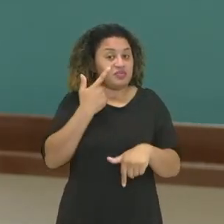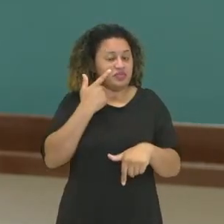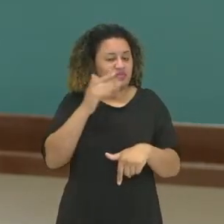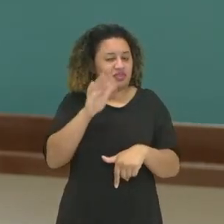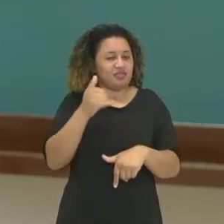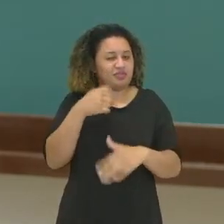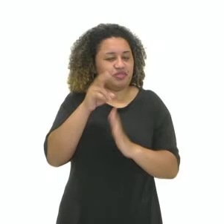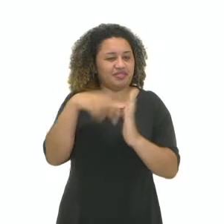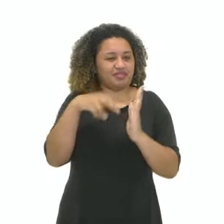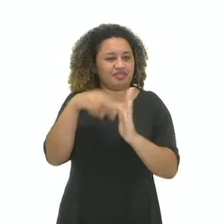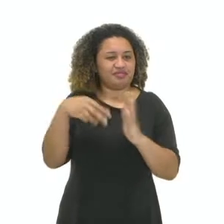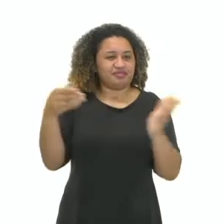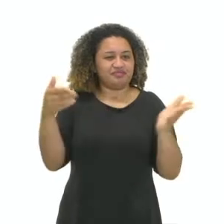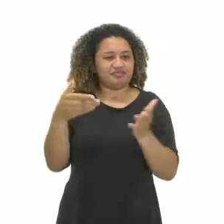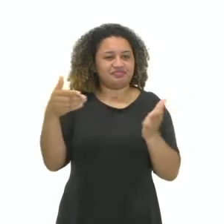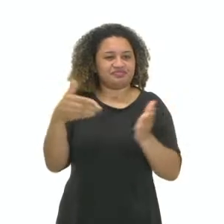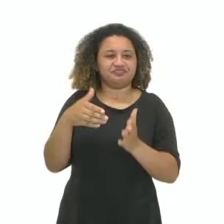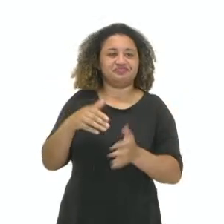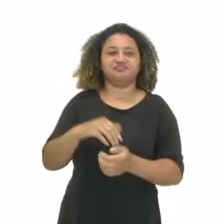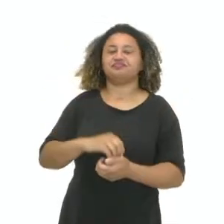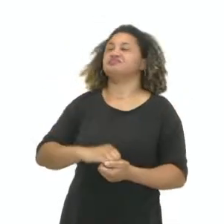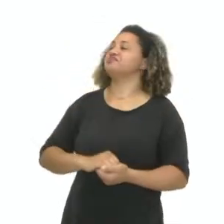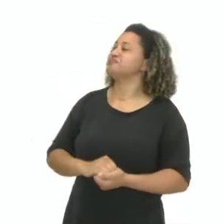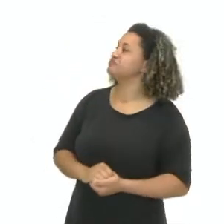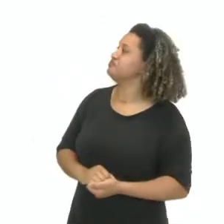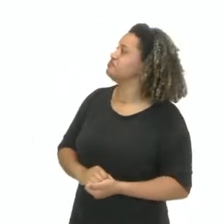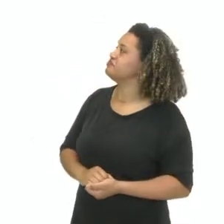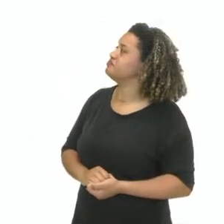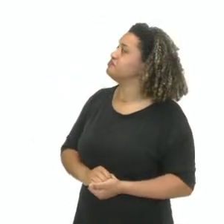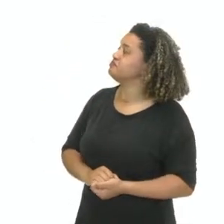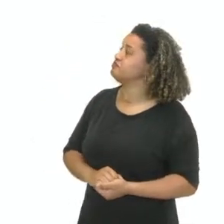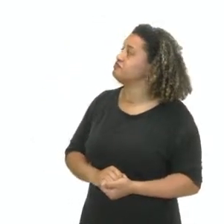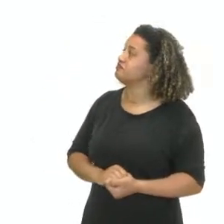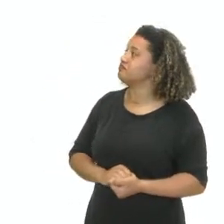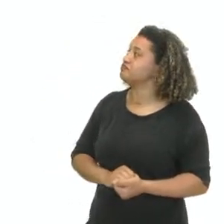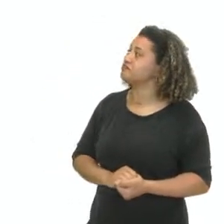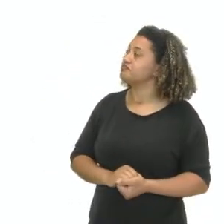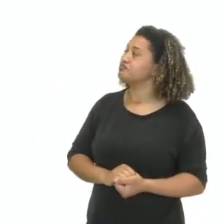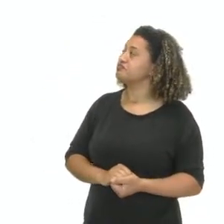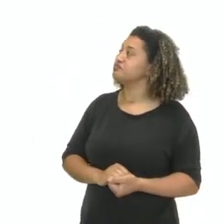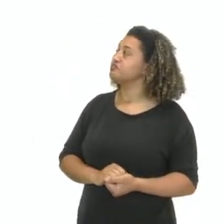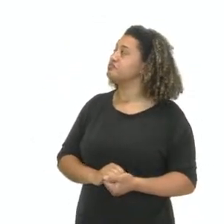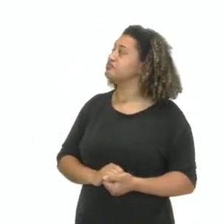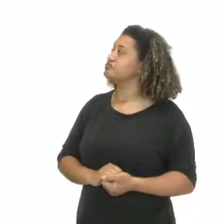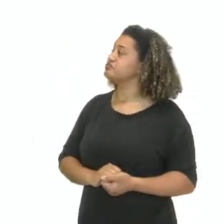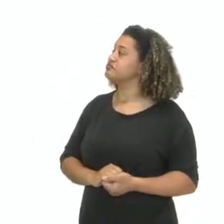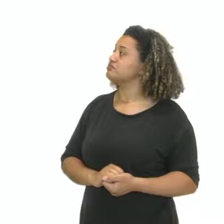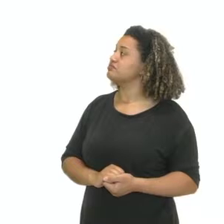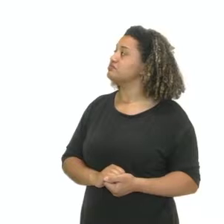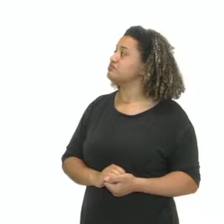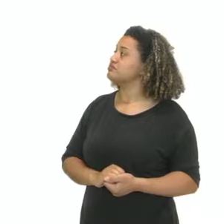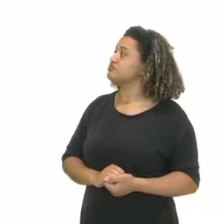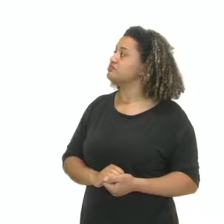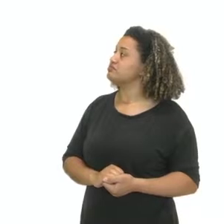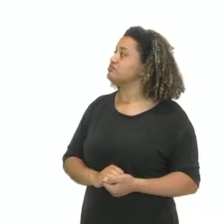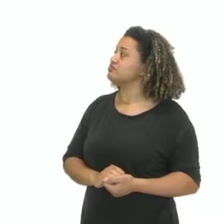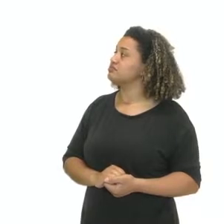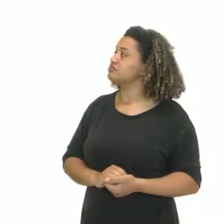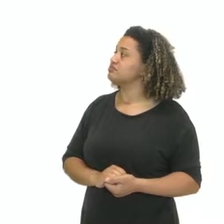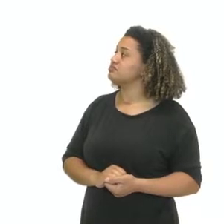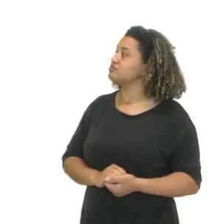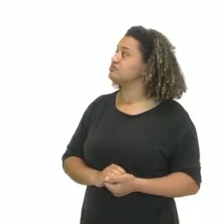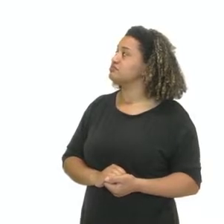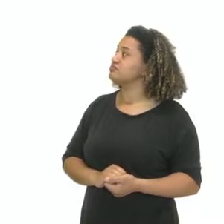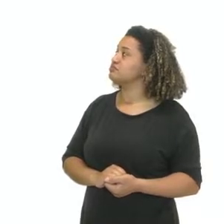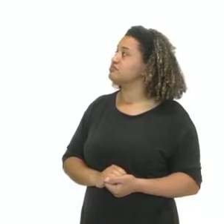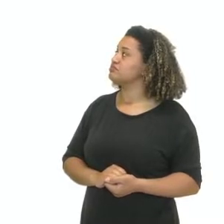convido. Um galo sozinho não tece uma manhã. Ele precisará sempre de outros galos. De um